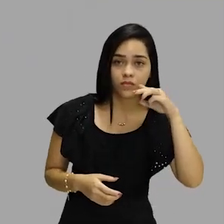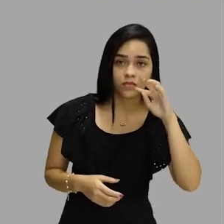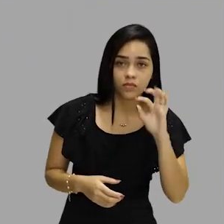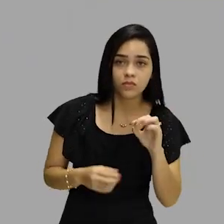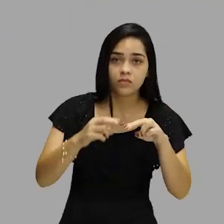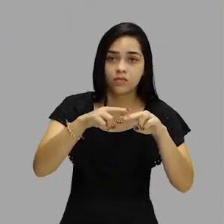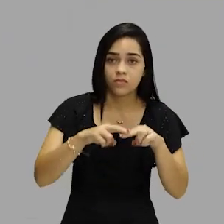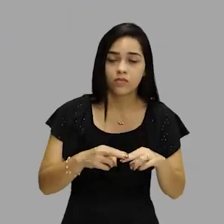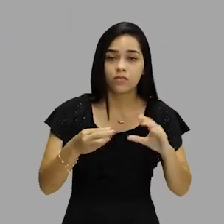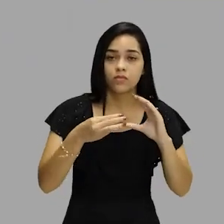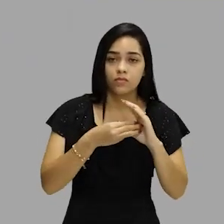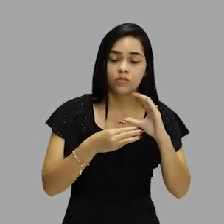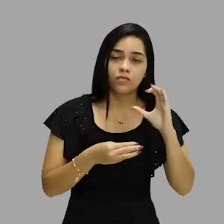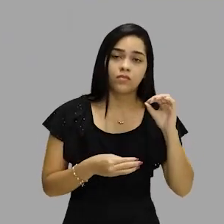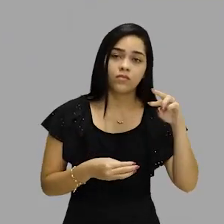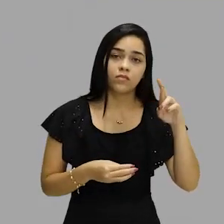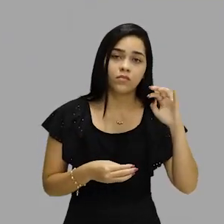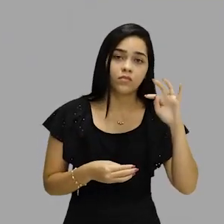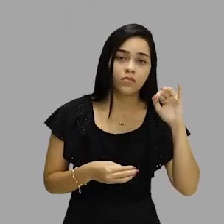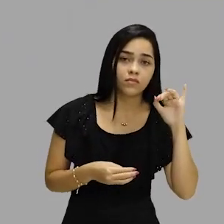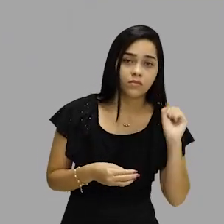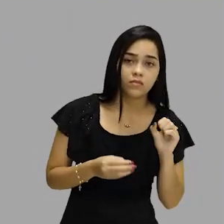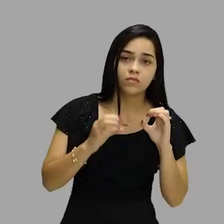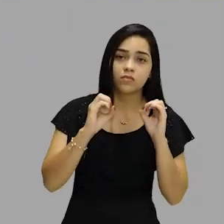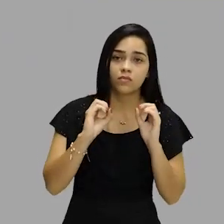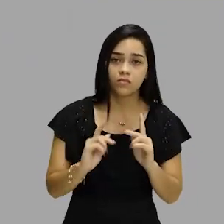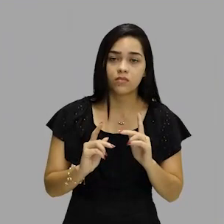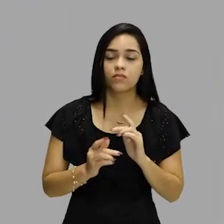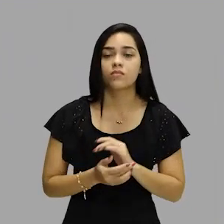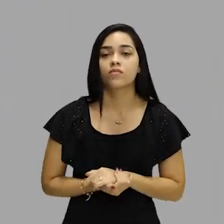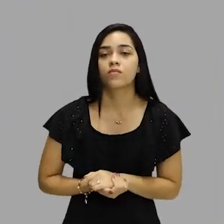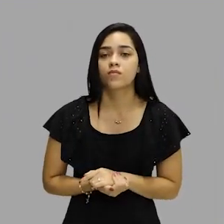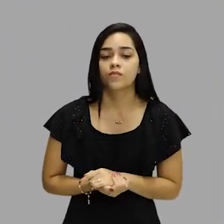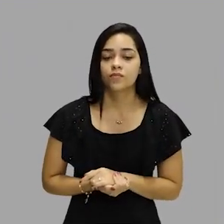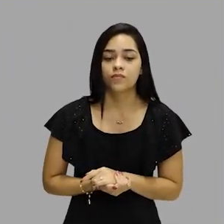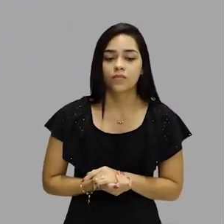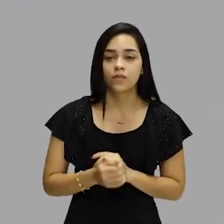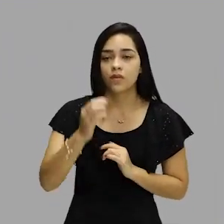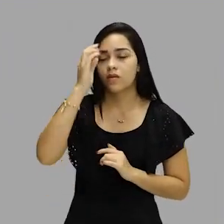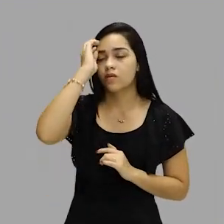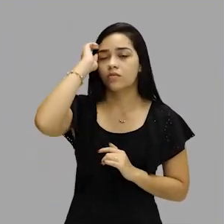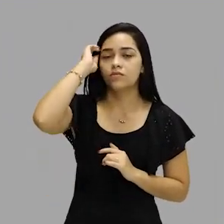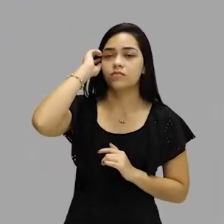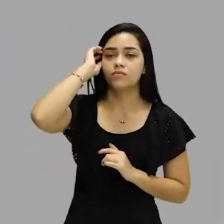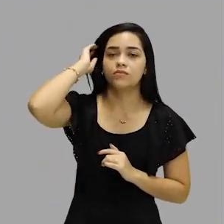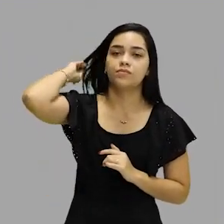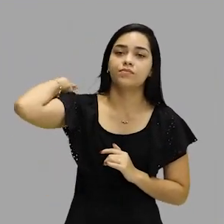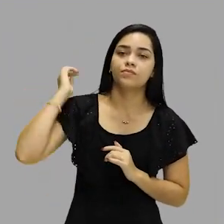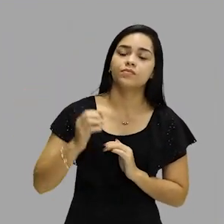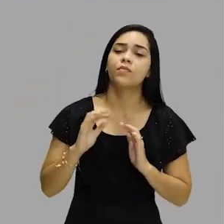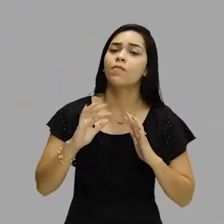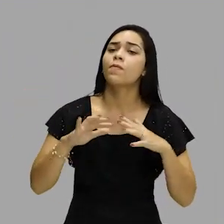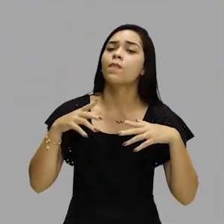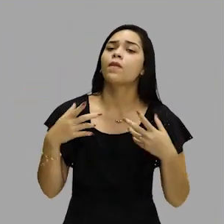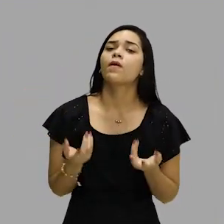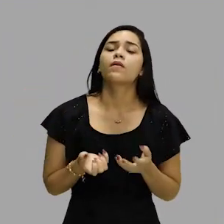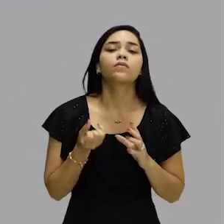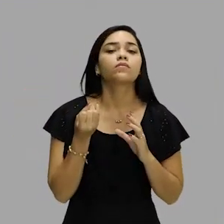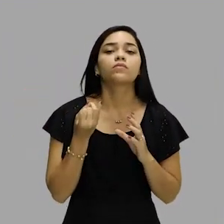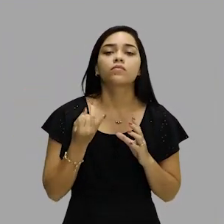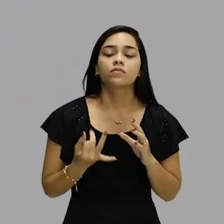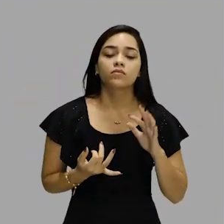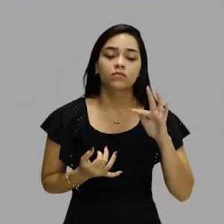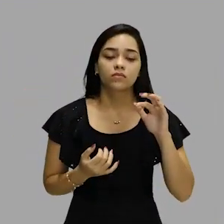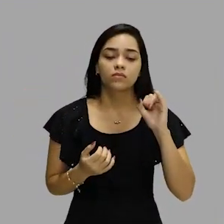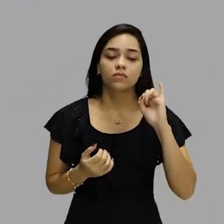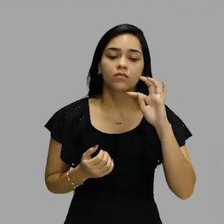são células contráteis, tá? Então, vamos lá. Quais são as características da